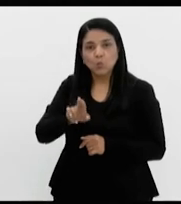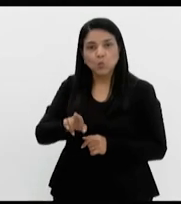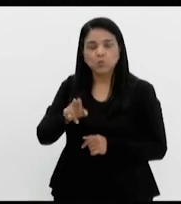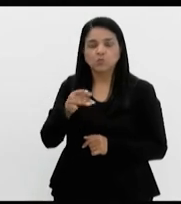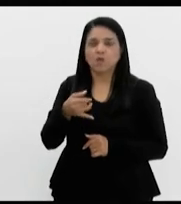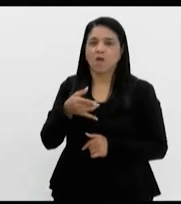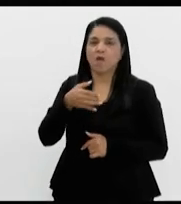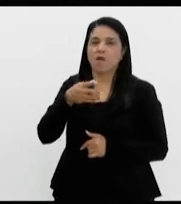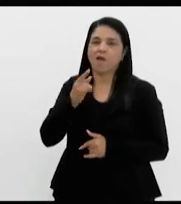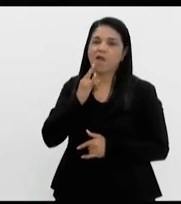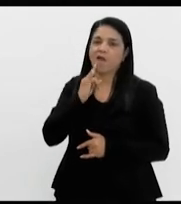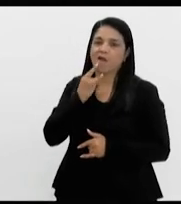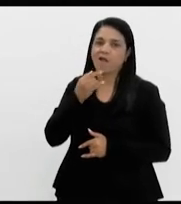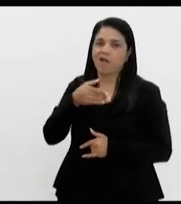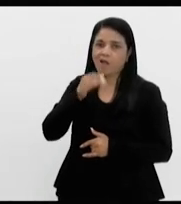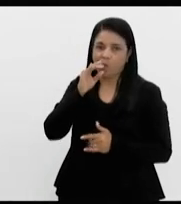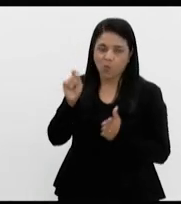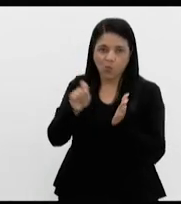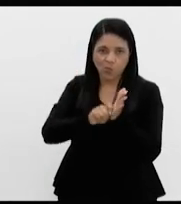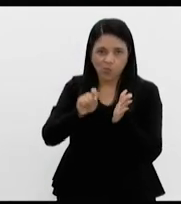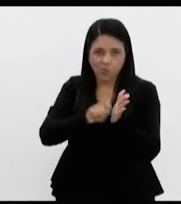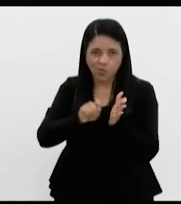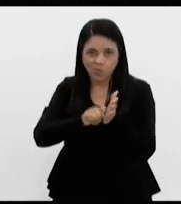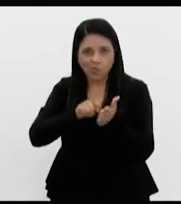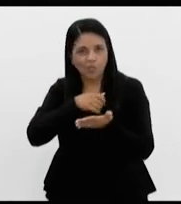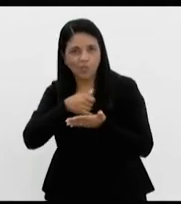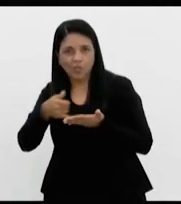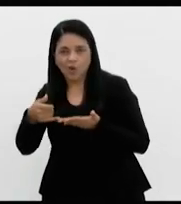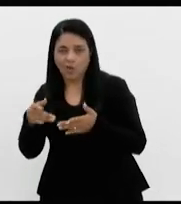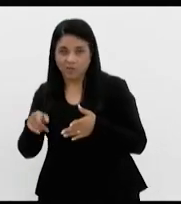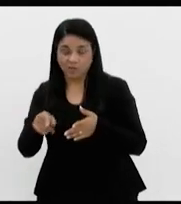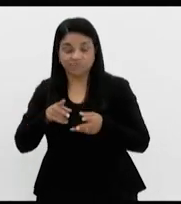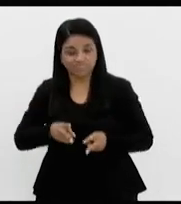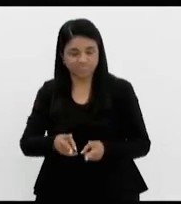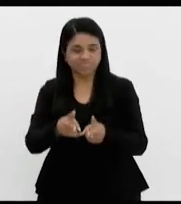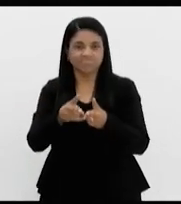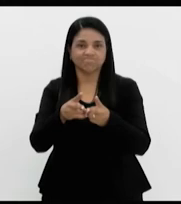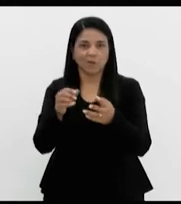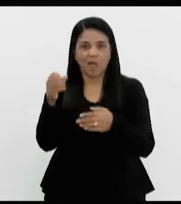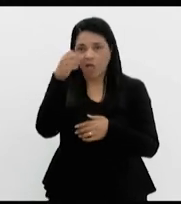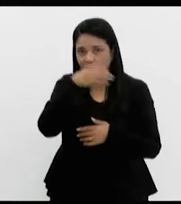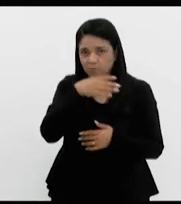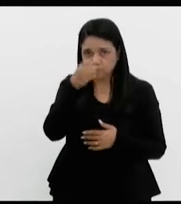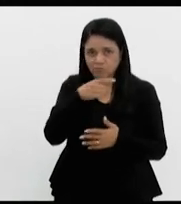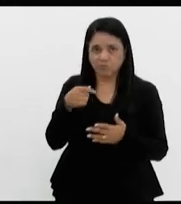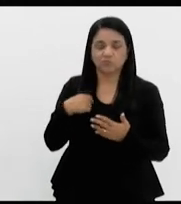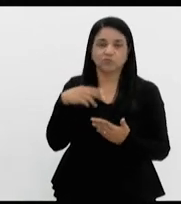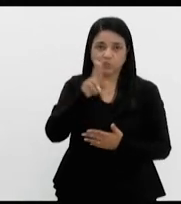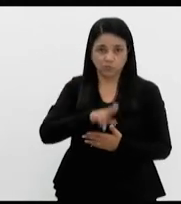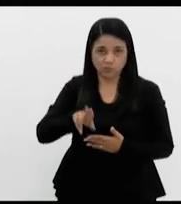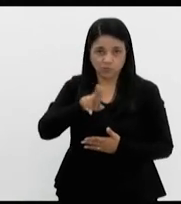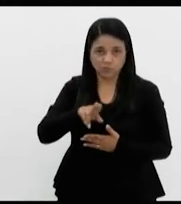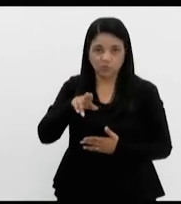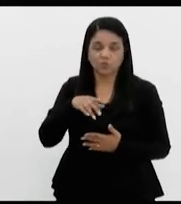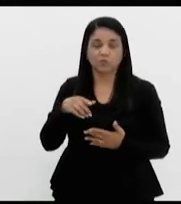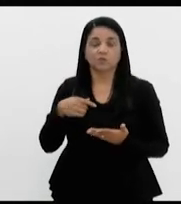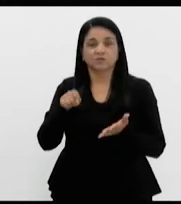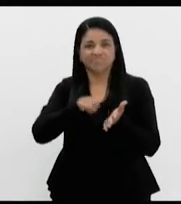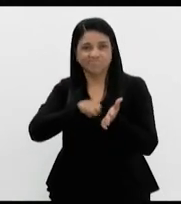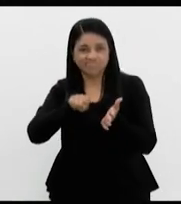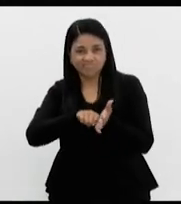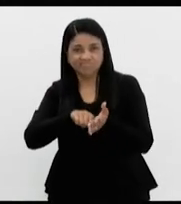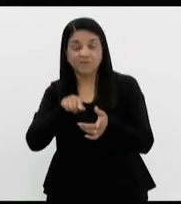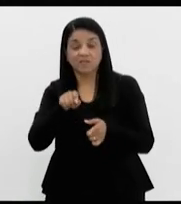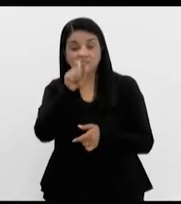álcool e drogas. E esse uso abusivo e contínuo de álcool e drogas muitas vezes fazem com que aquelas